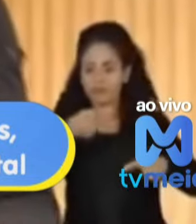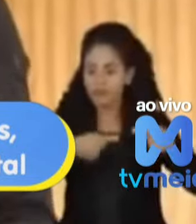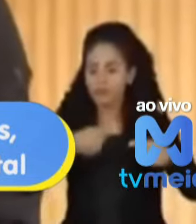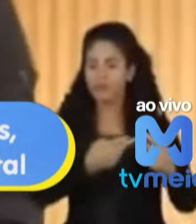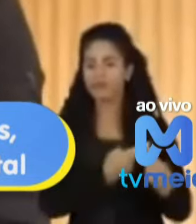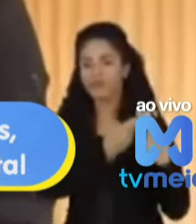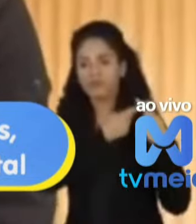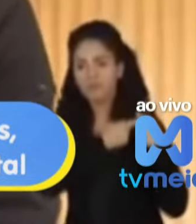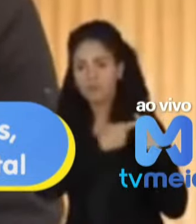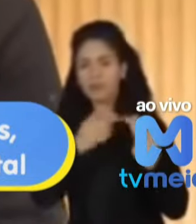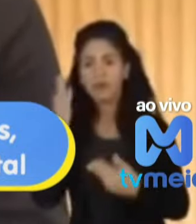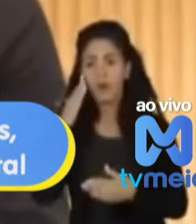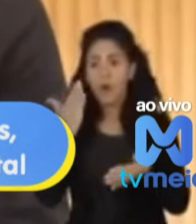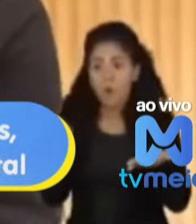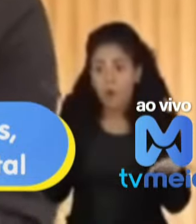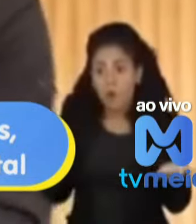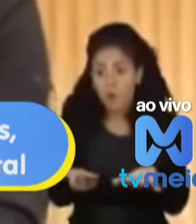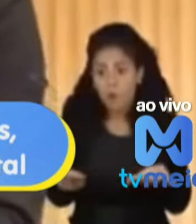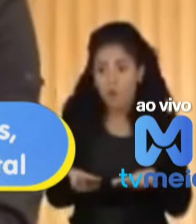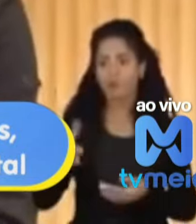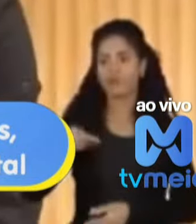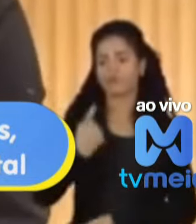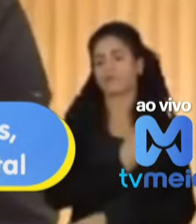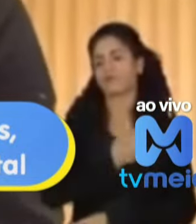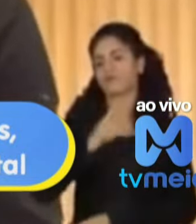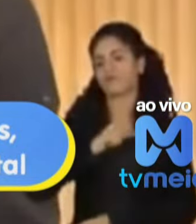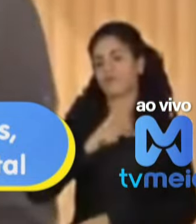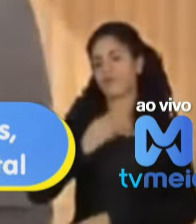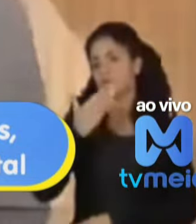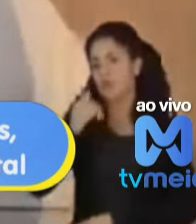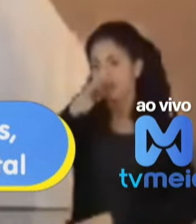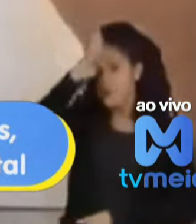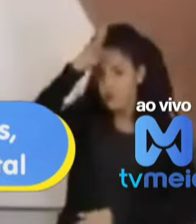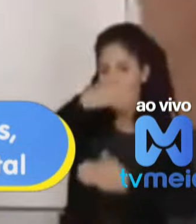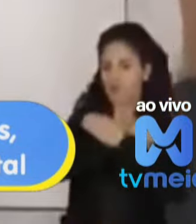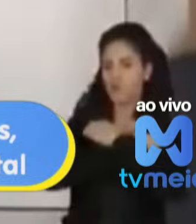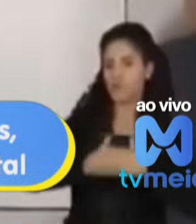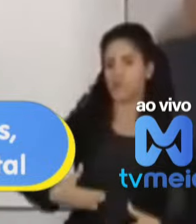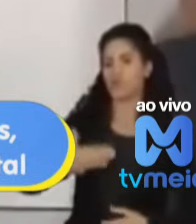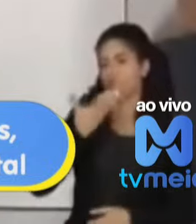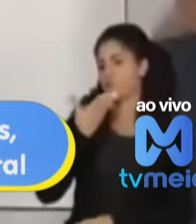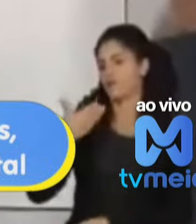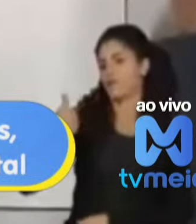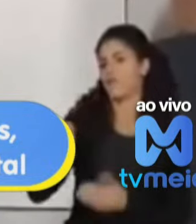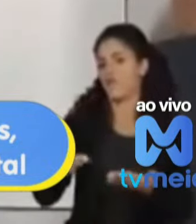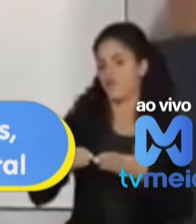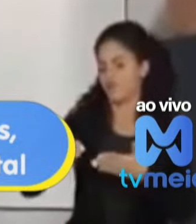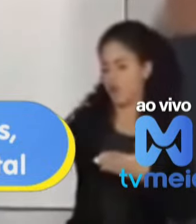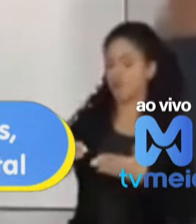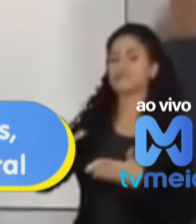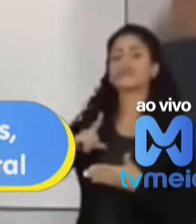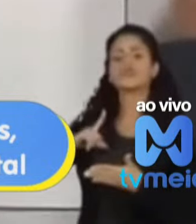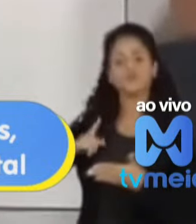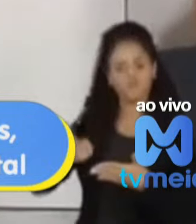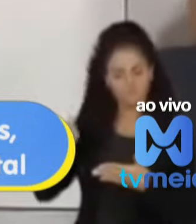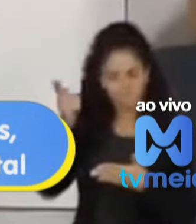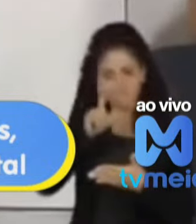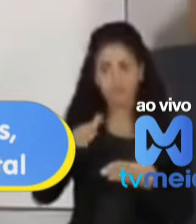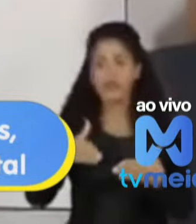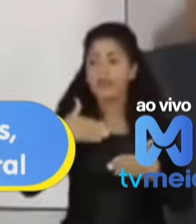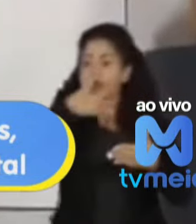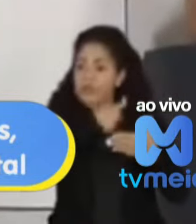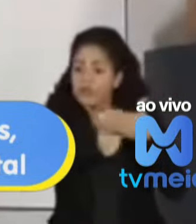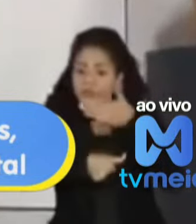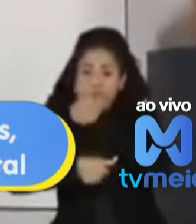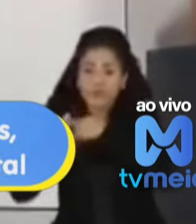não reduzir a Proteção Ambiental ele disse assim olha essas narrativas esse mundo da desinformação USA essa afirmação Eduardo